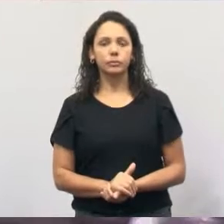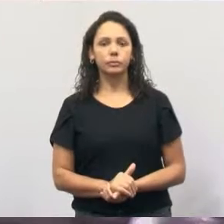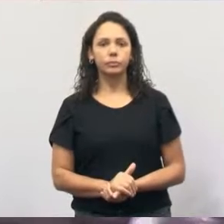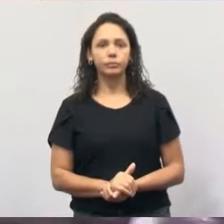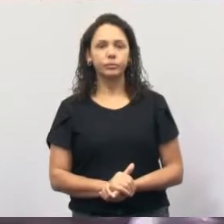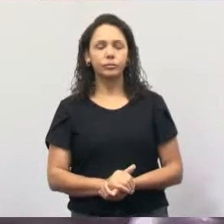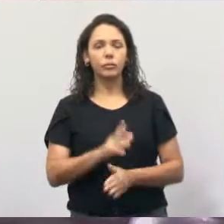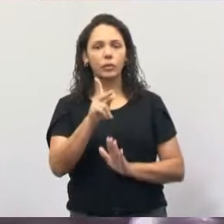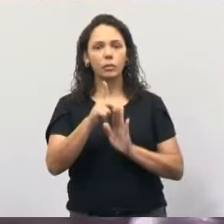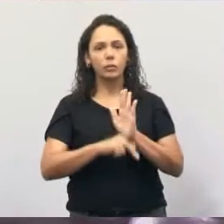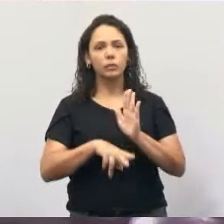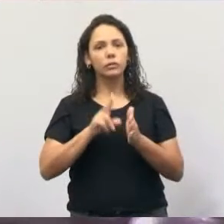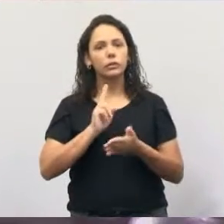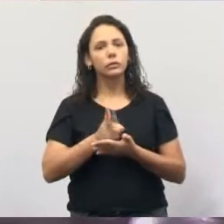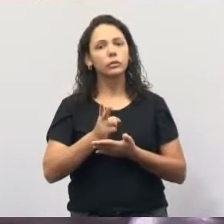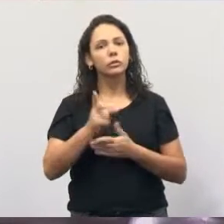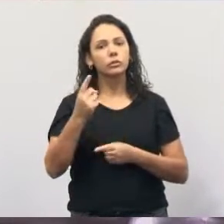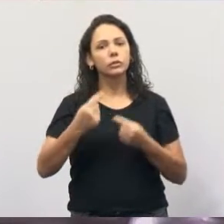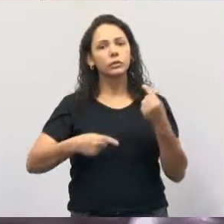O projeto continua em discussão.